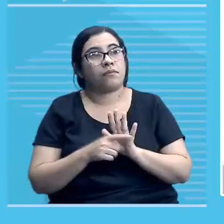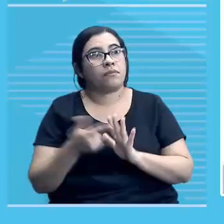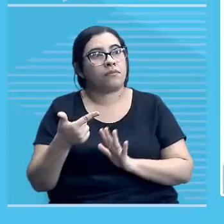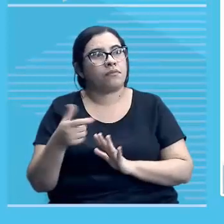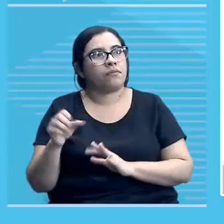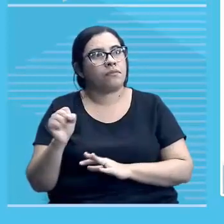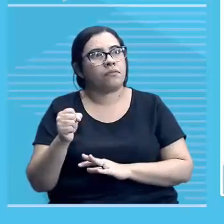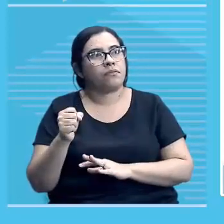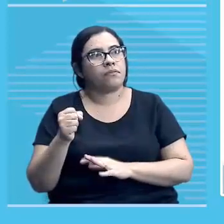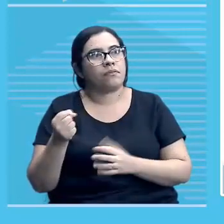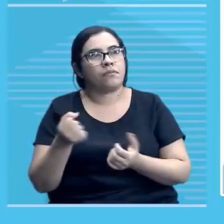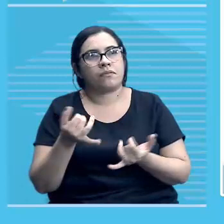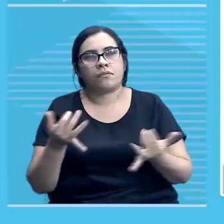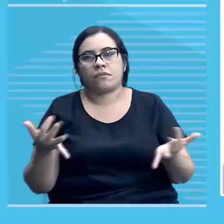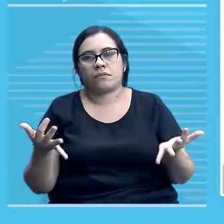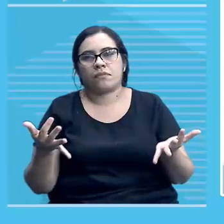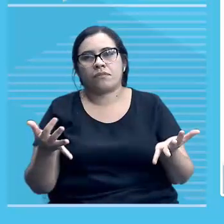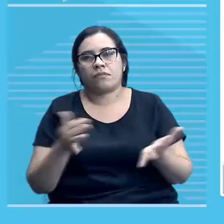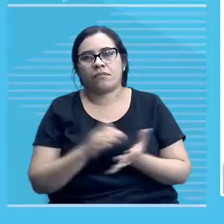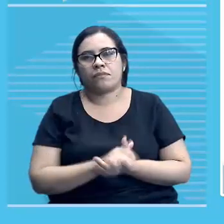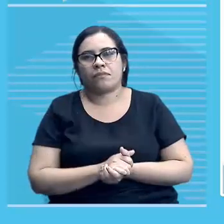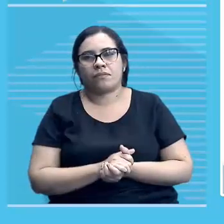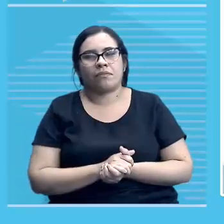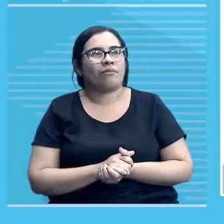28, né, Gabriel? Que dá